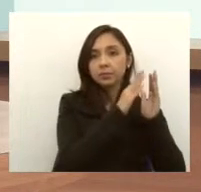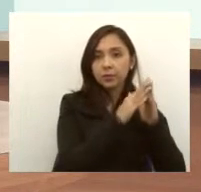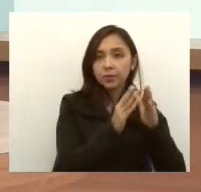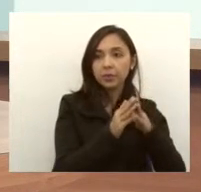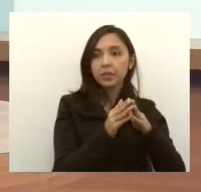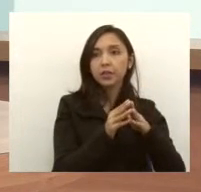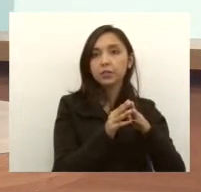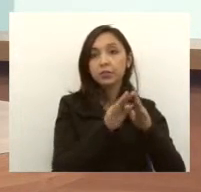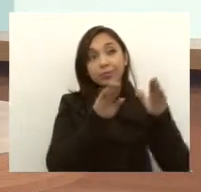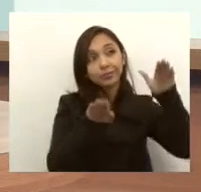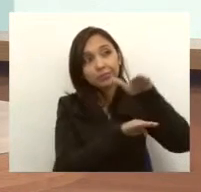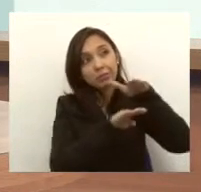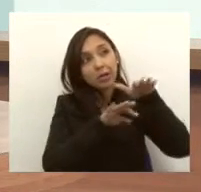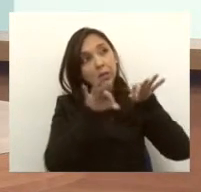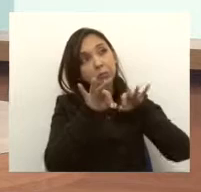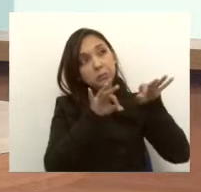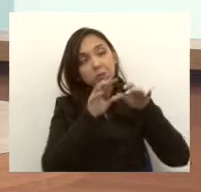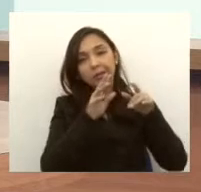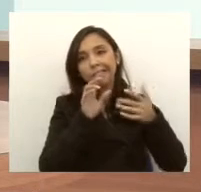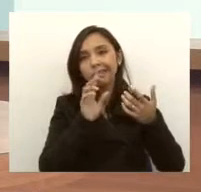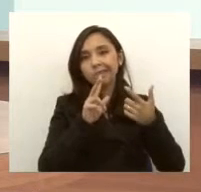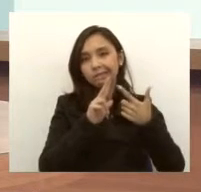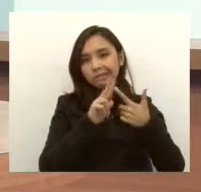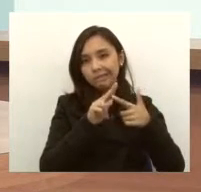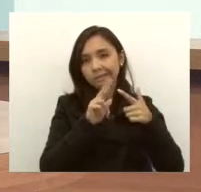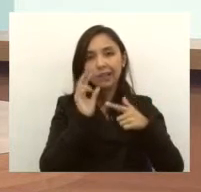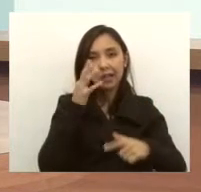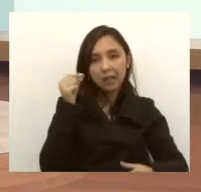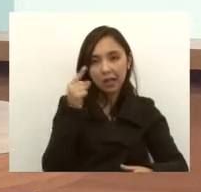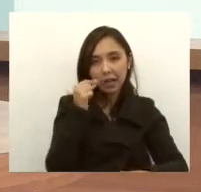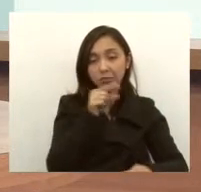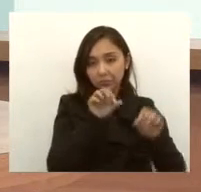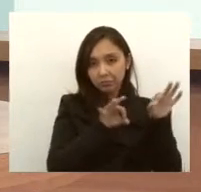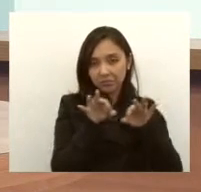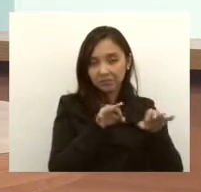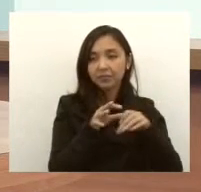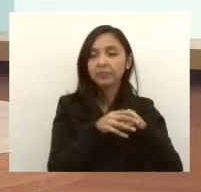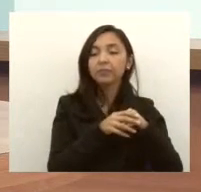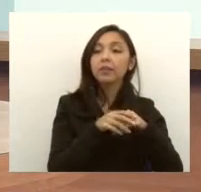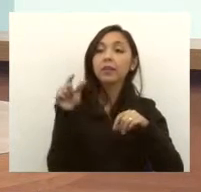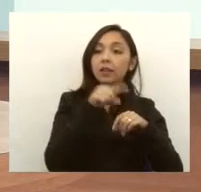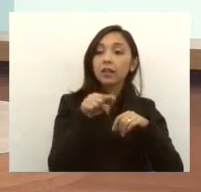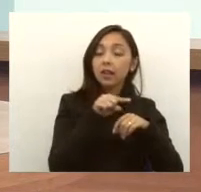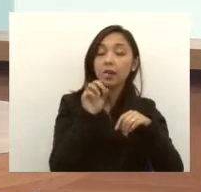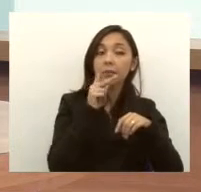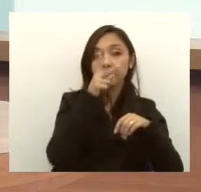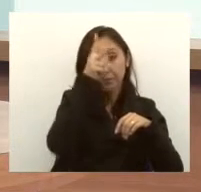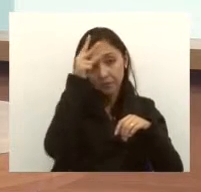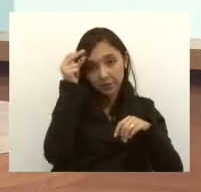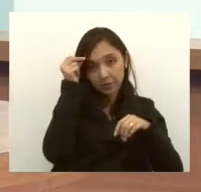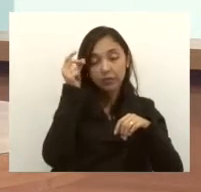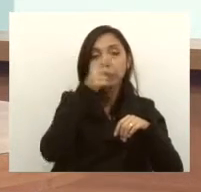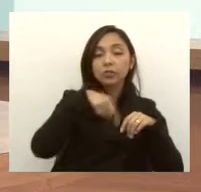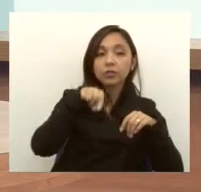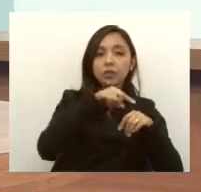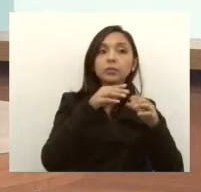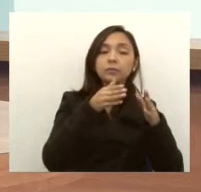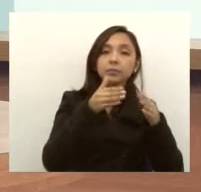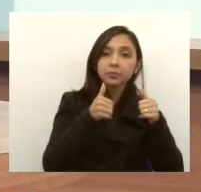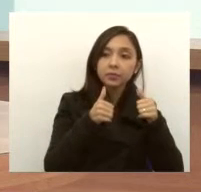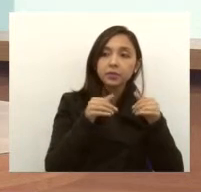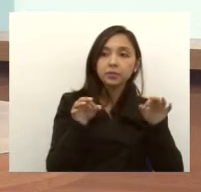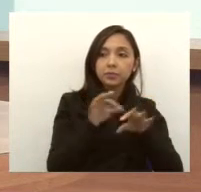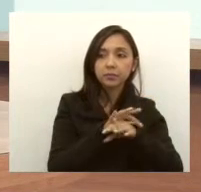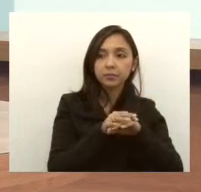Debaixo da rede elétrica. Como a Bandeirante também não fez a sua parte, hoje está jogando as costas da Prefeitura, nós vamos pedir, para encerrar,